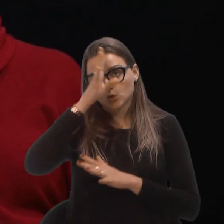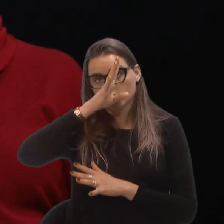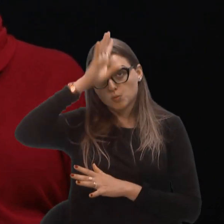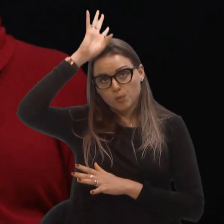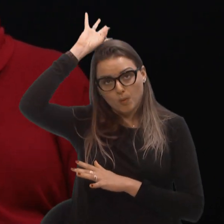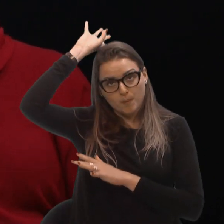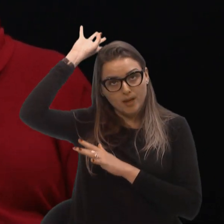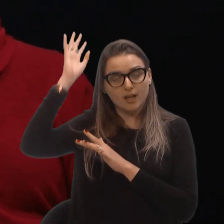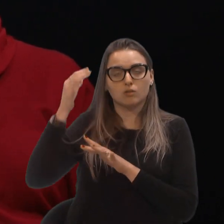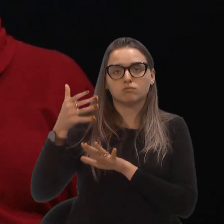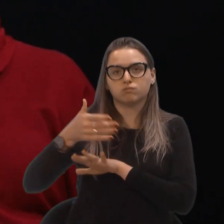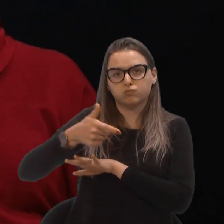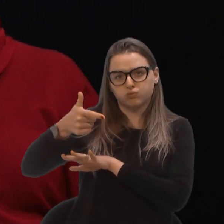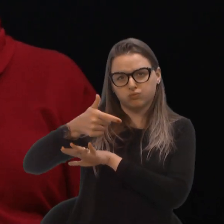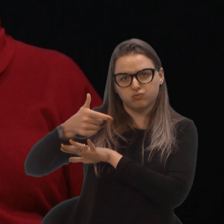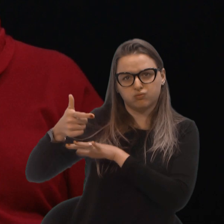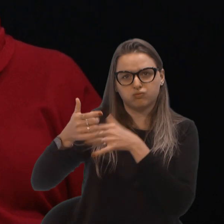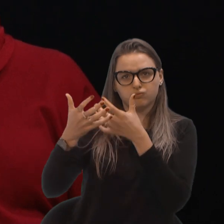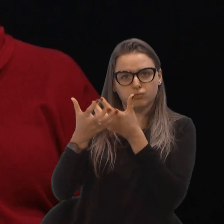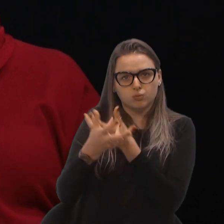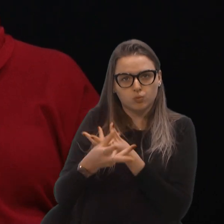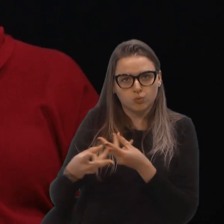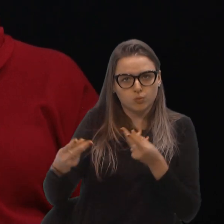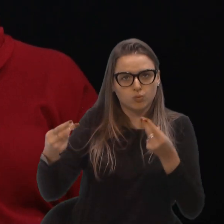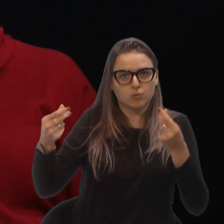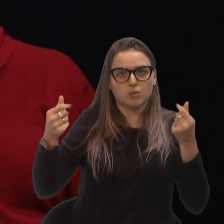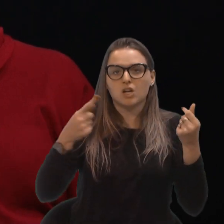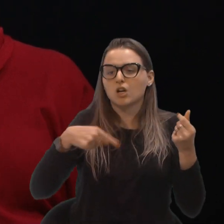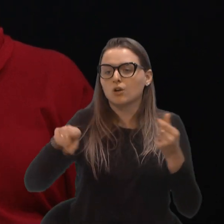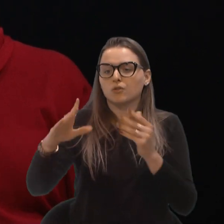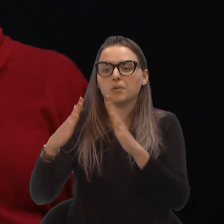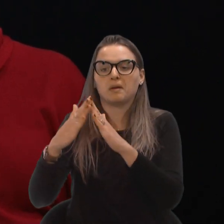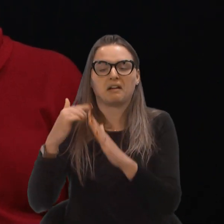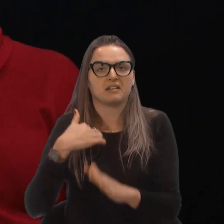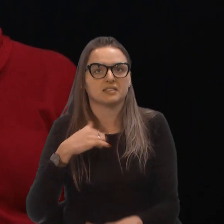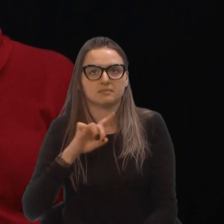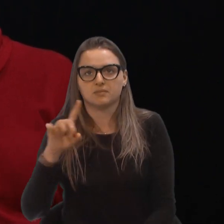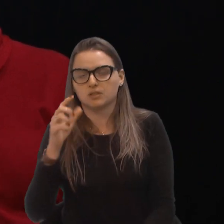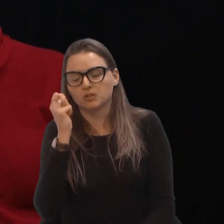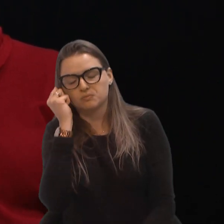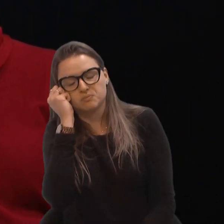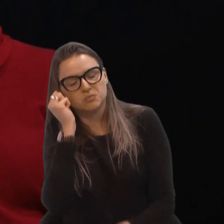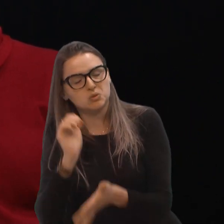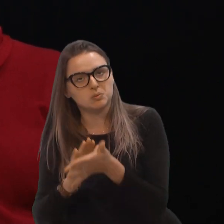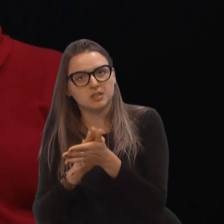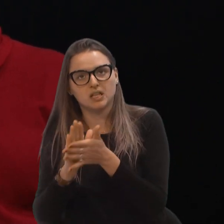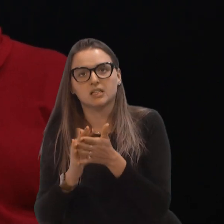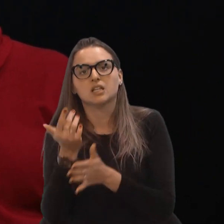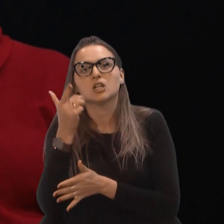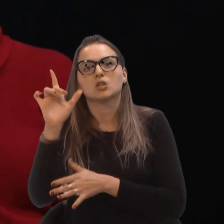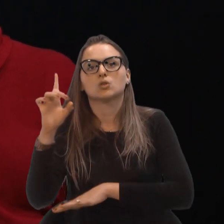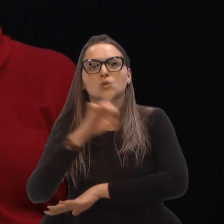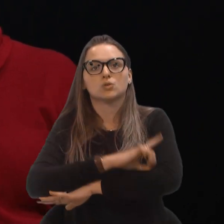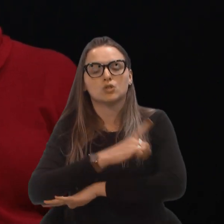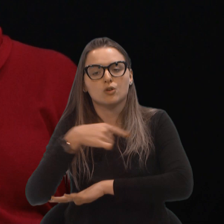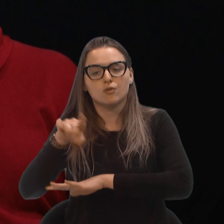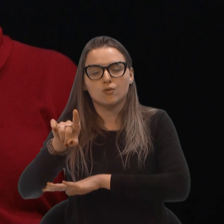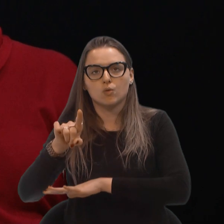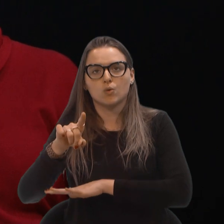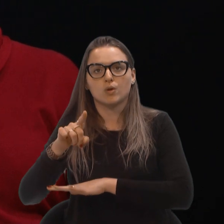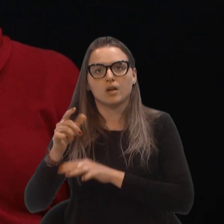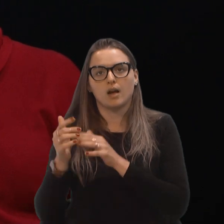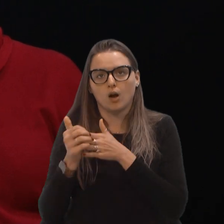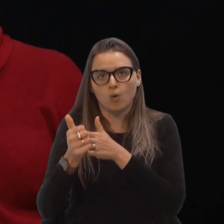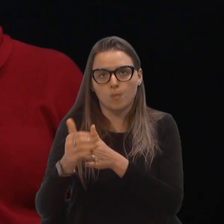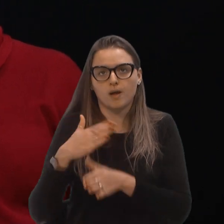Os bombeiros apagaram e tal, né? Eu fui para casa, não dormi. Aí no outro dia de manhã, levei meu filho para a